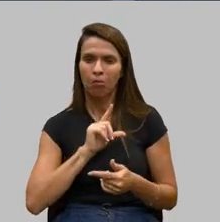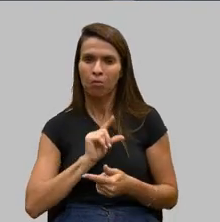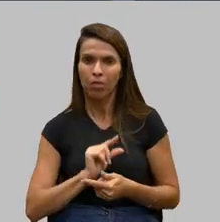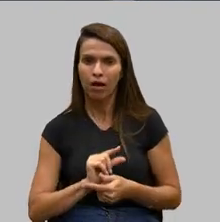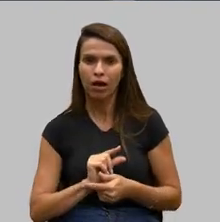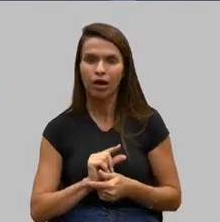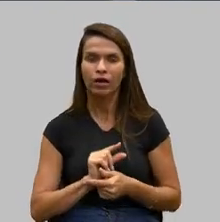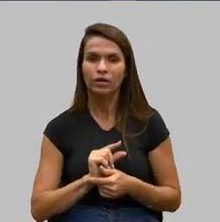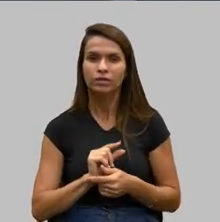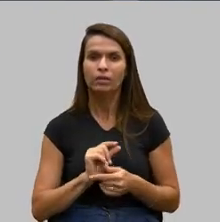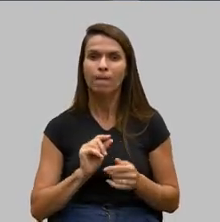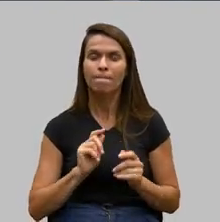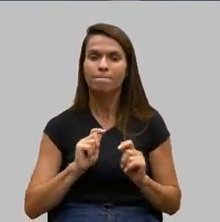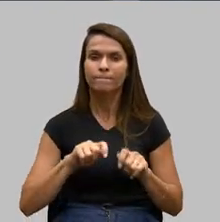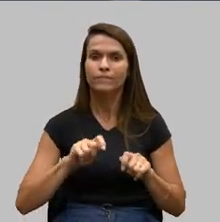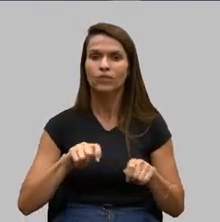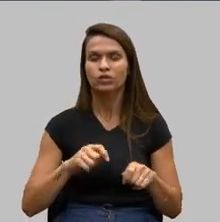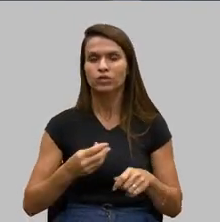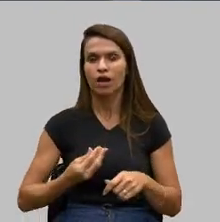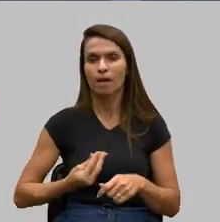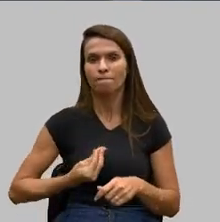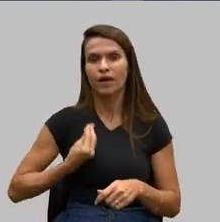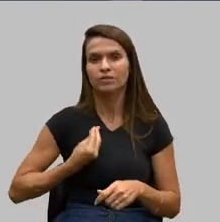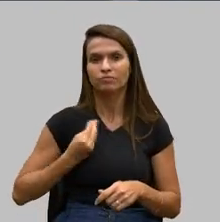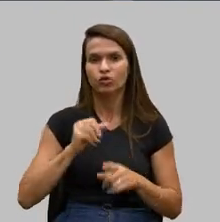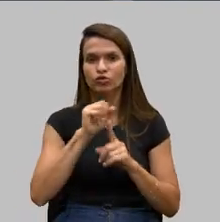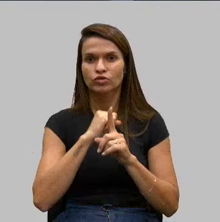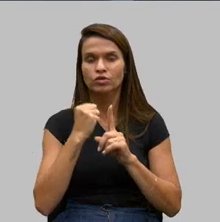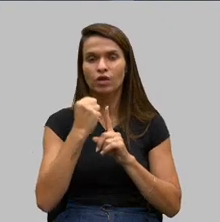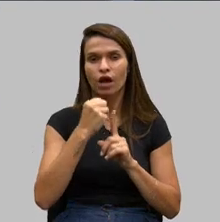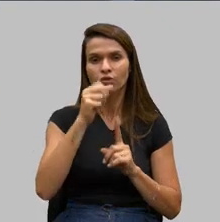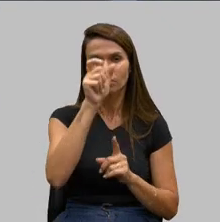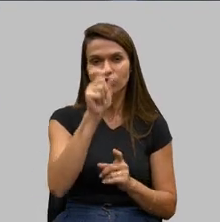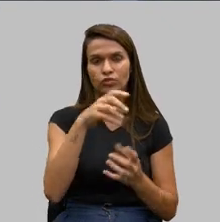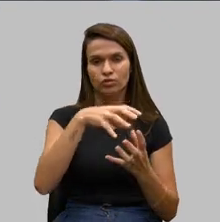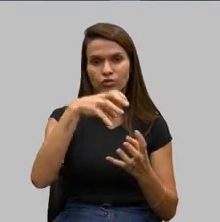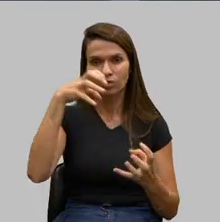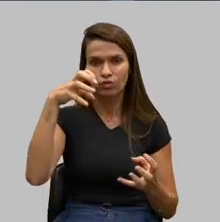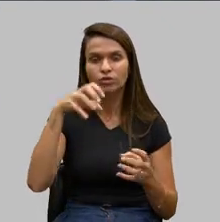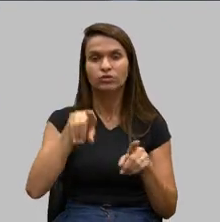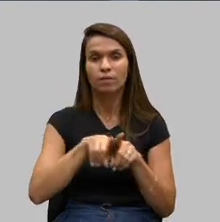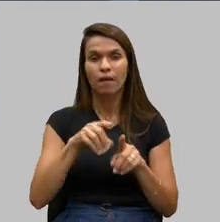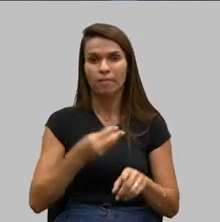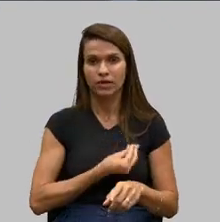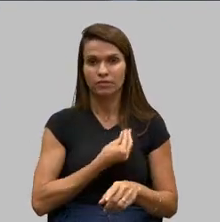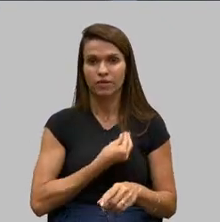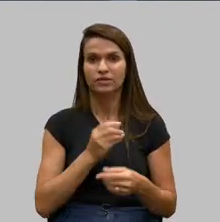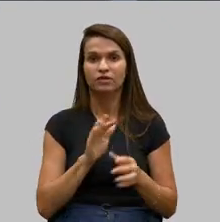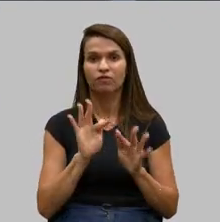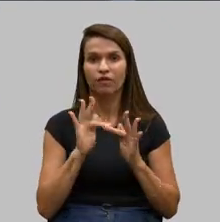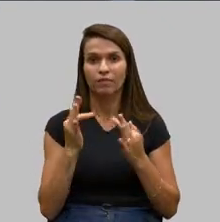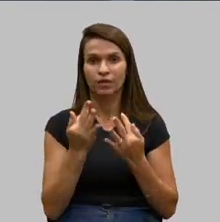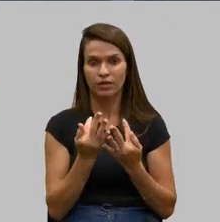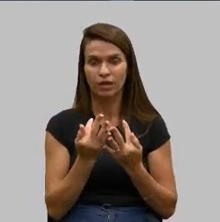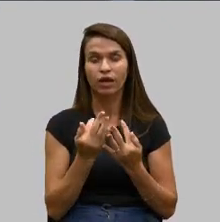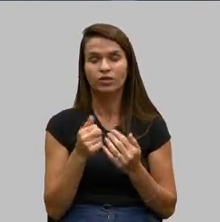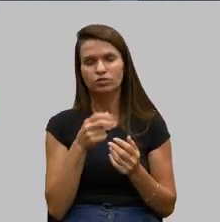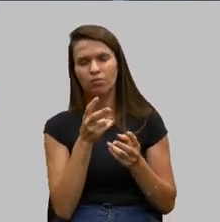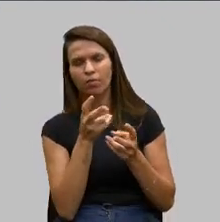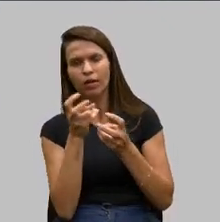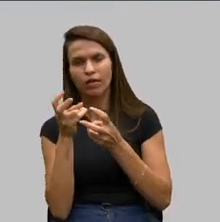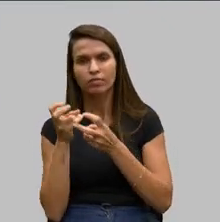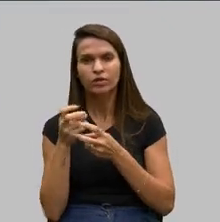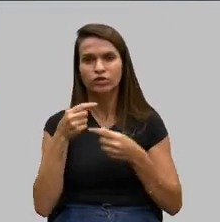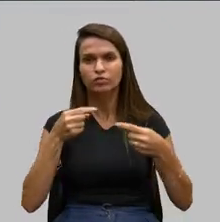propicia a participação social do idoso a participação familiar e que a gente vê hoje nas